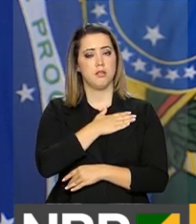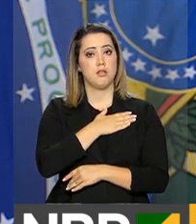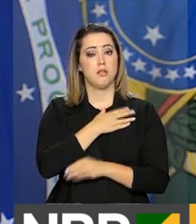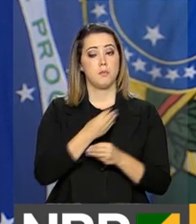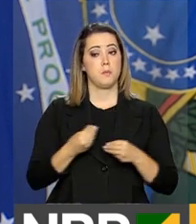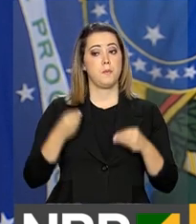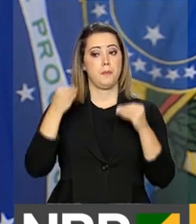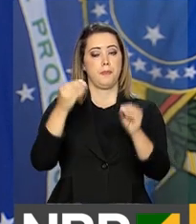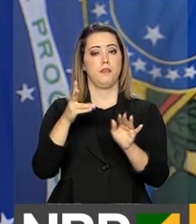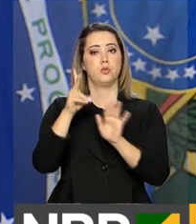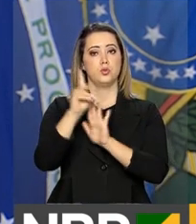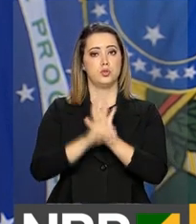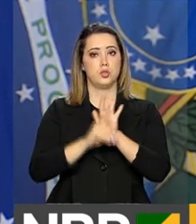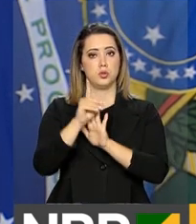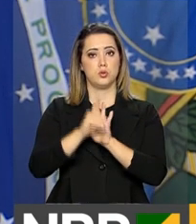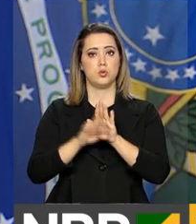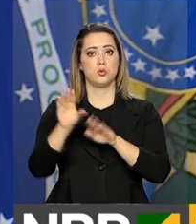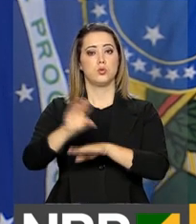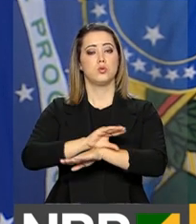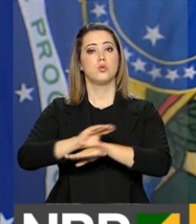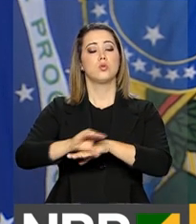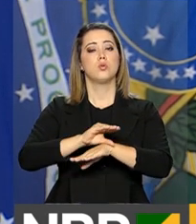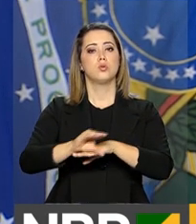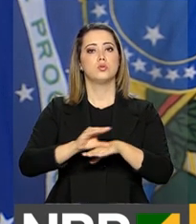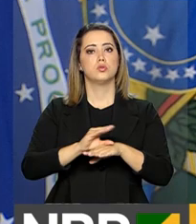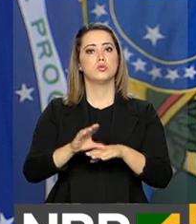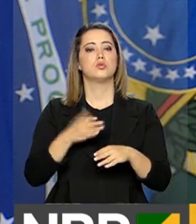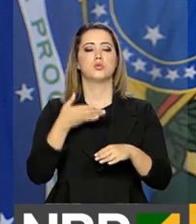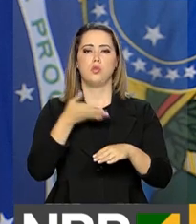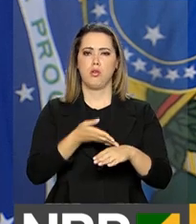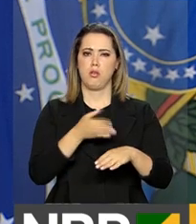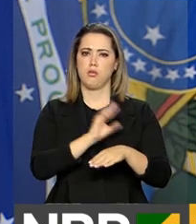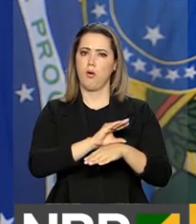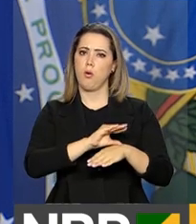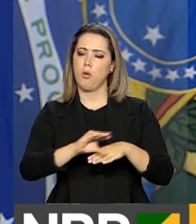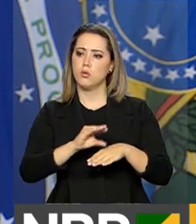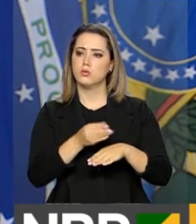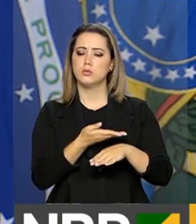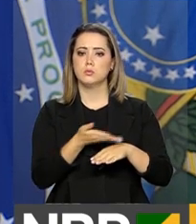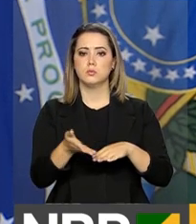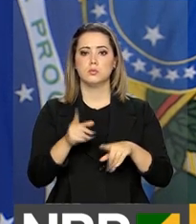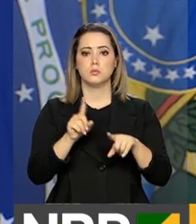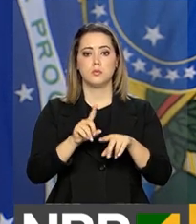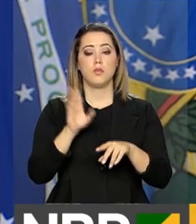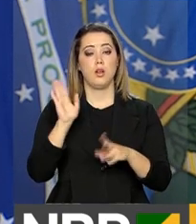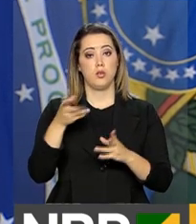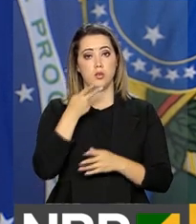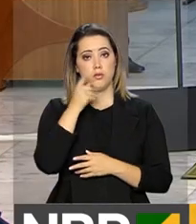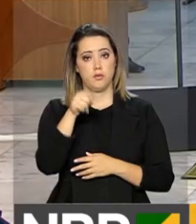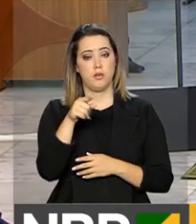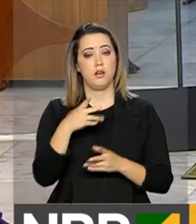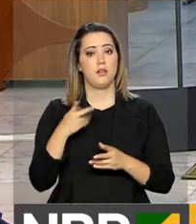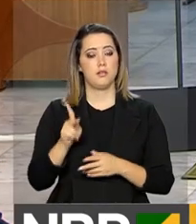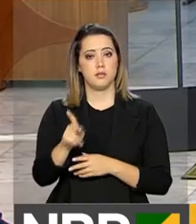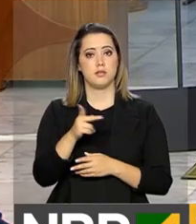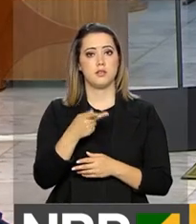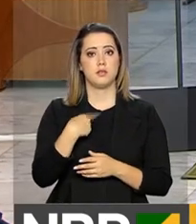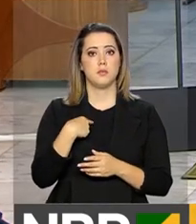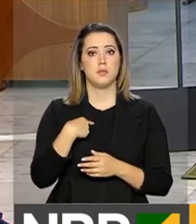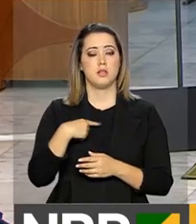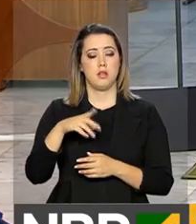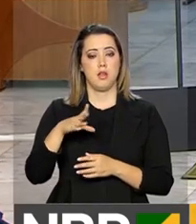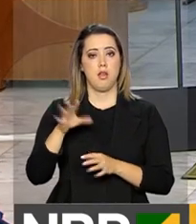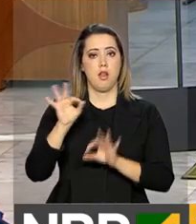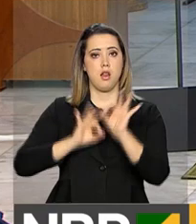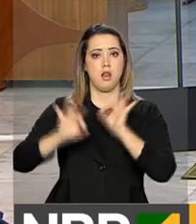poderes constitucionais e, por iniciativa destes, aliás, está muito na moda, a garantia da lei e da